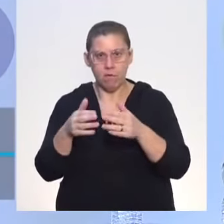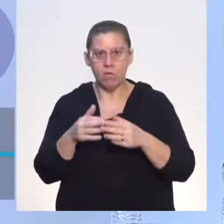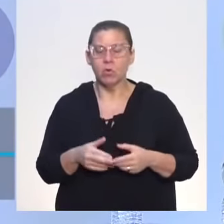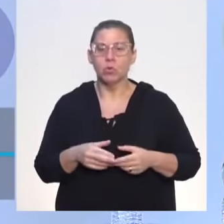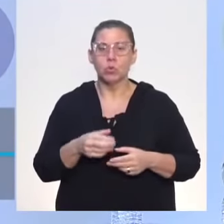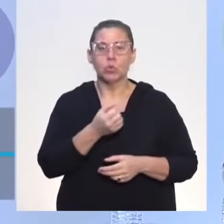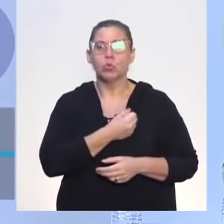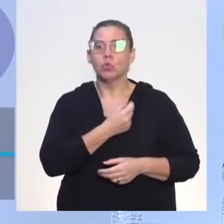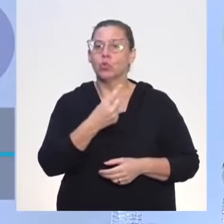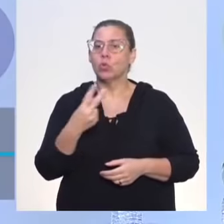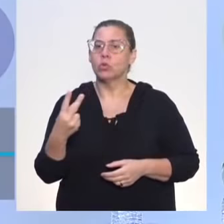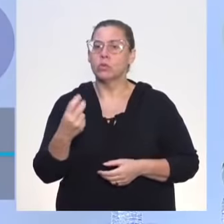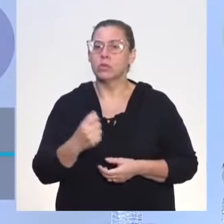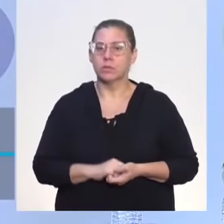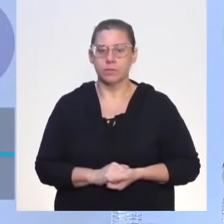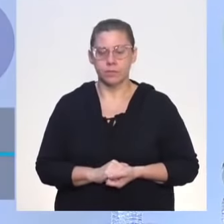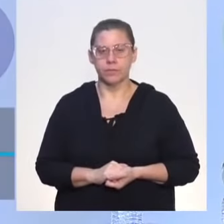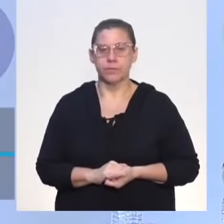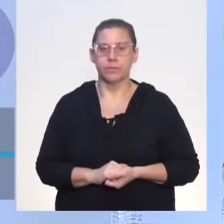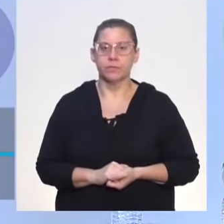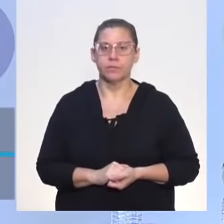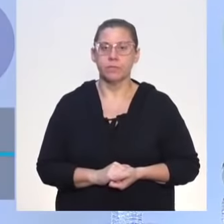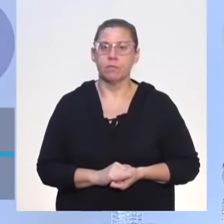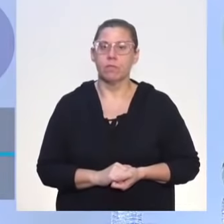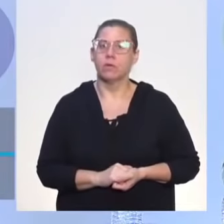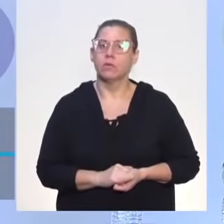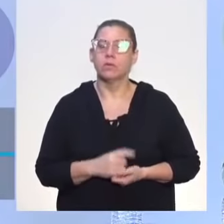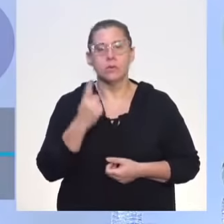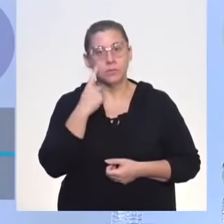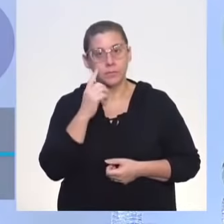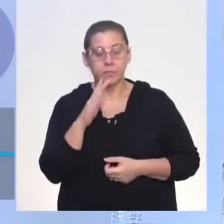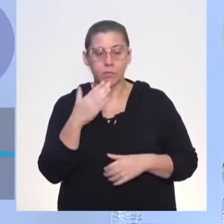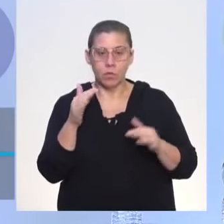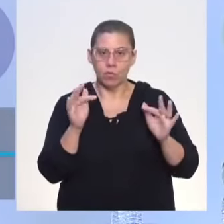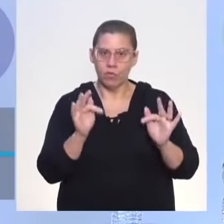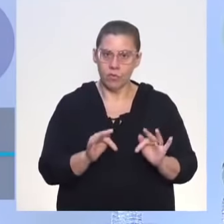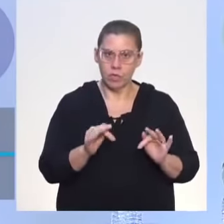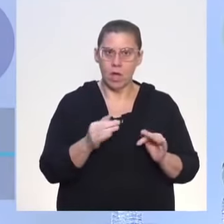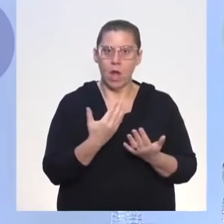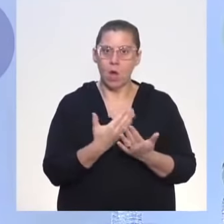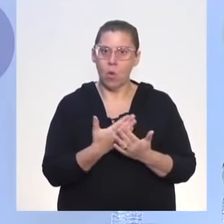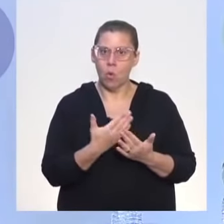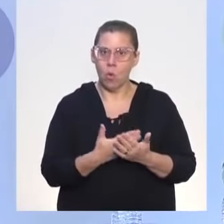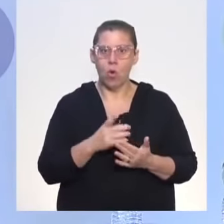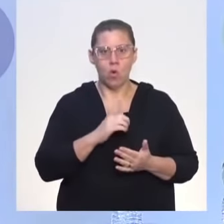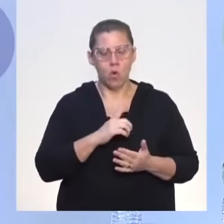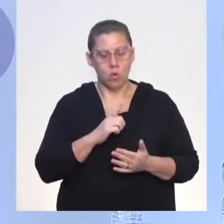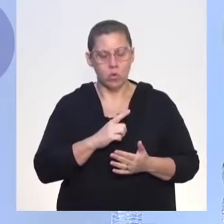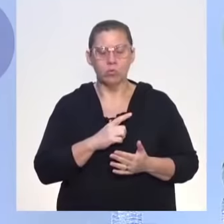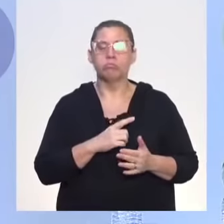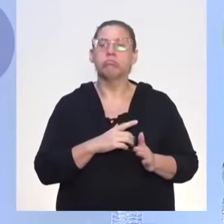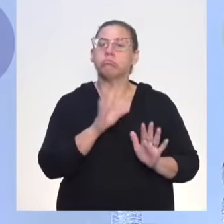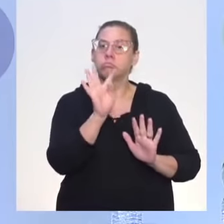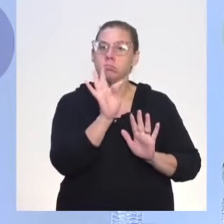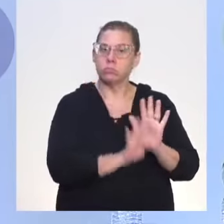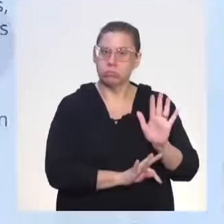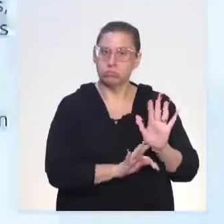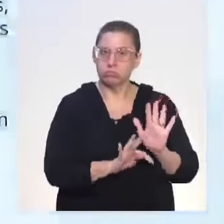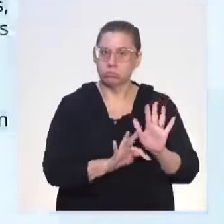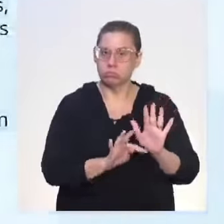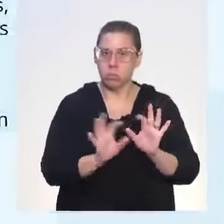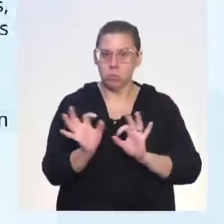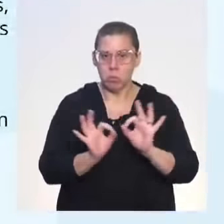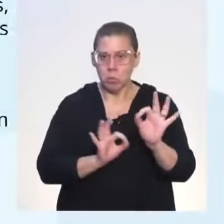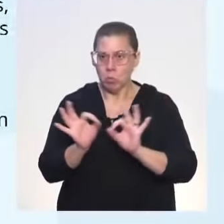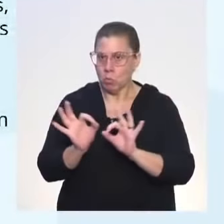12. No slide 12. Ó, ao final da aula, vocês têm aí uma produção textual, mão na massa,